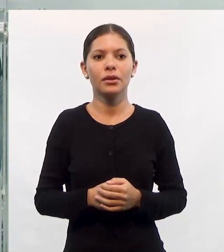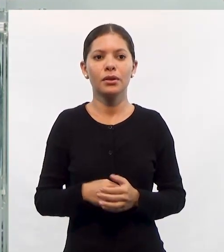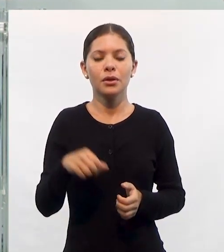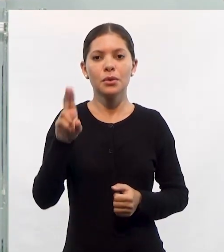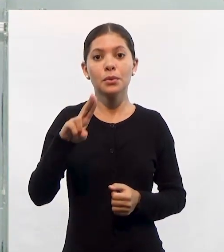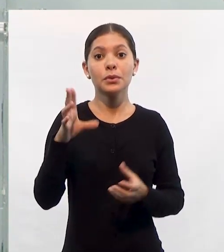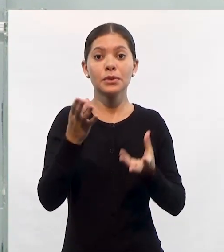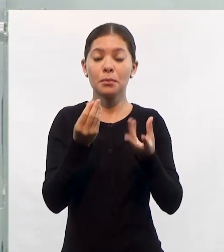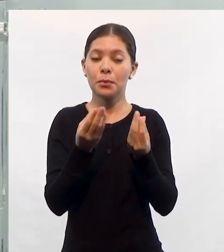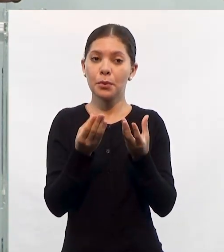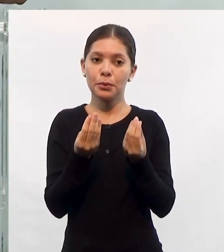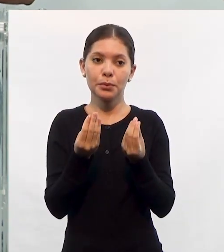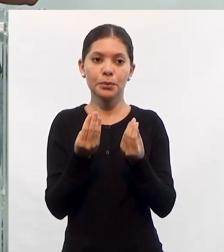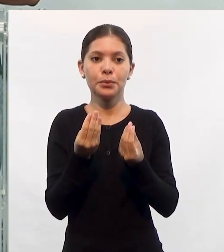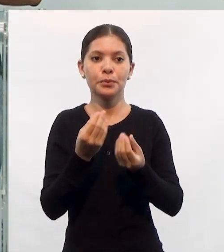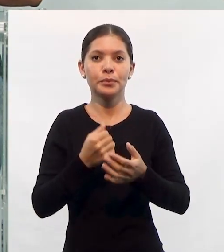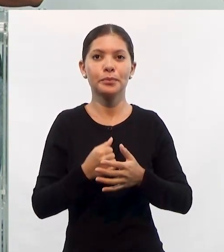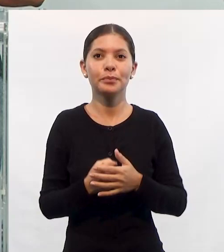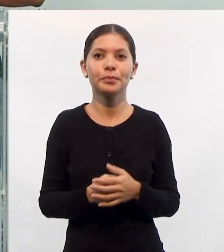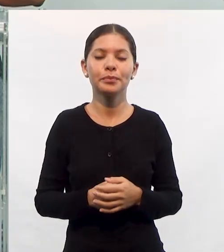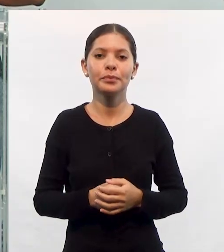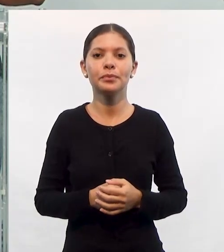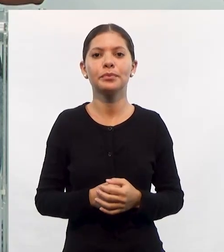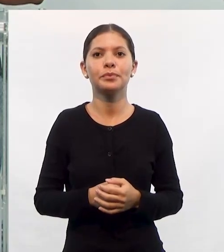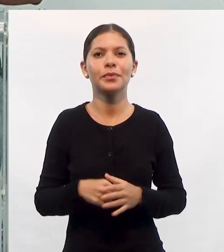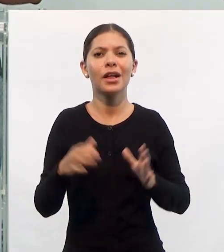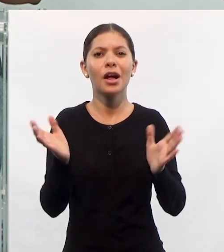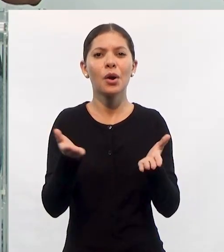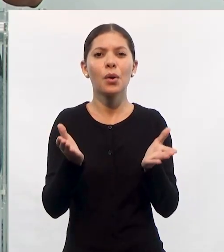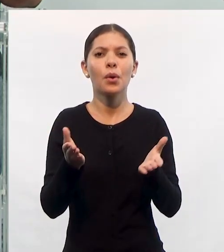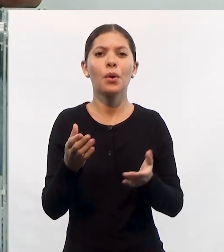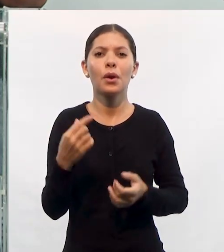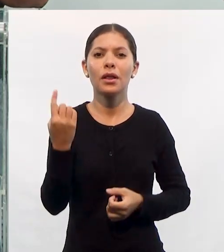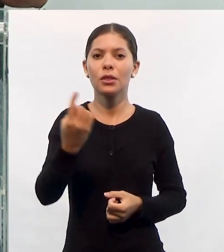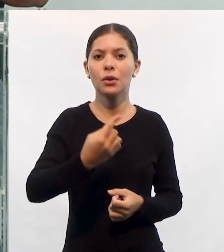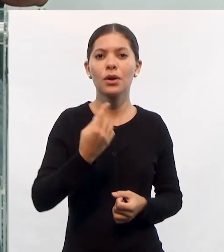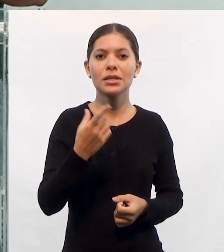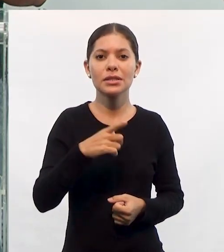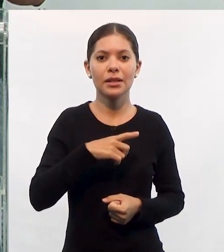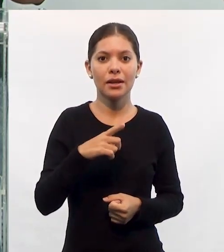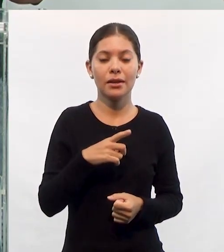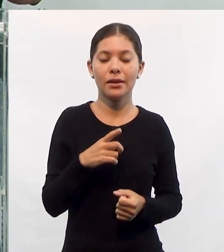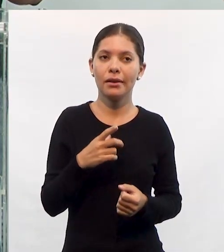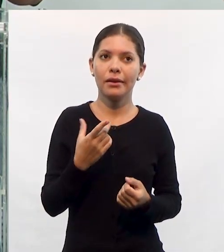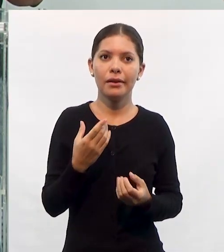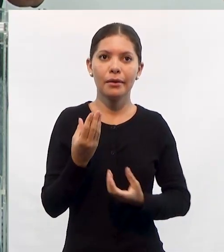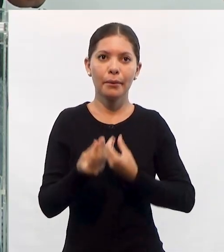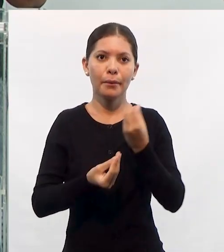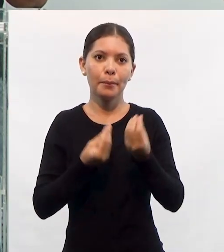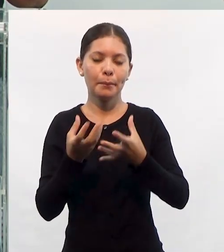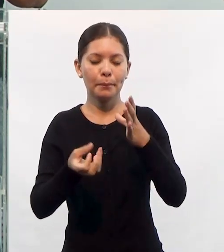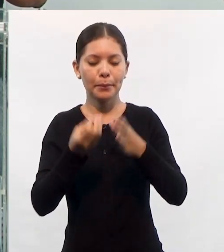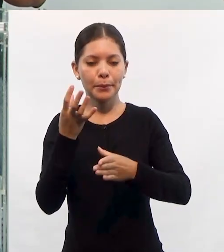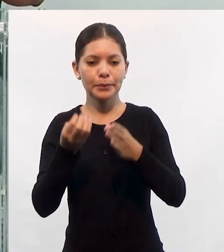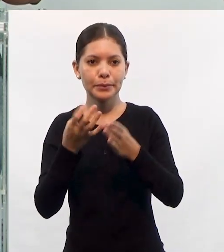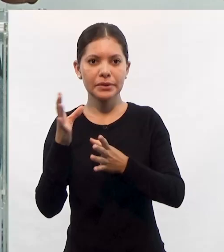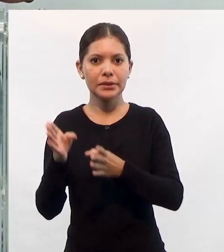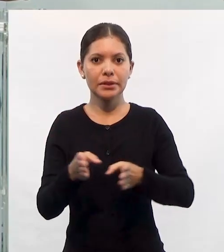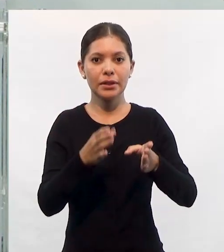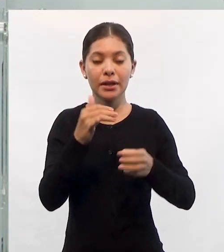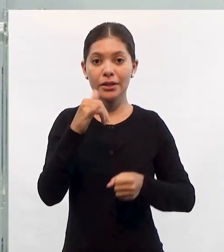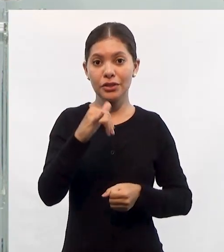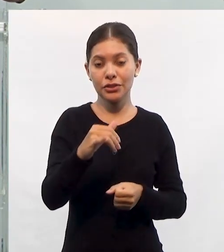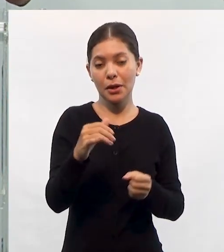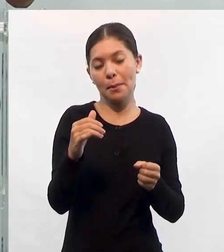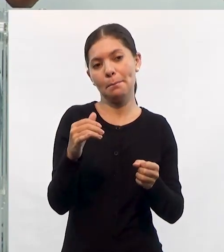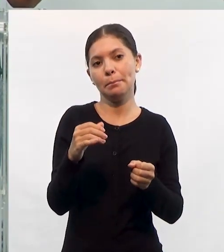grande, mas não têm o mesmo potencial de geração. Agora, se nós tivéssemos condições de produzir essa energia perto